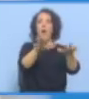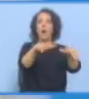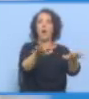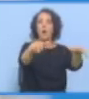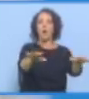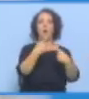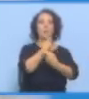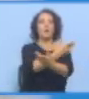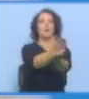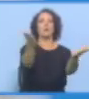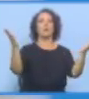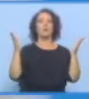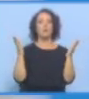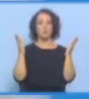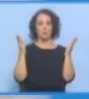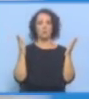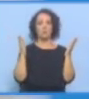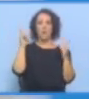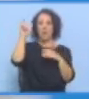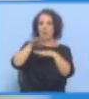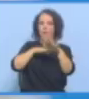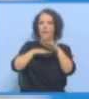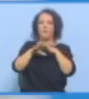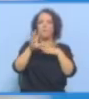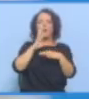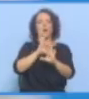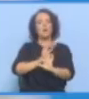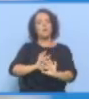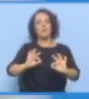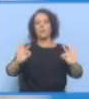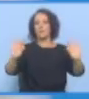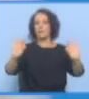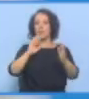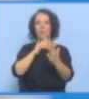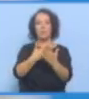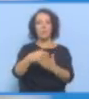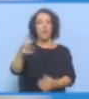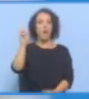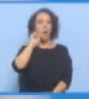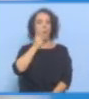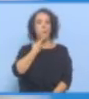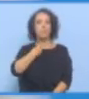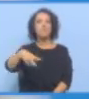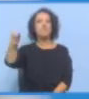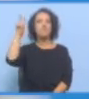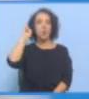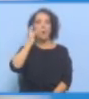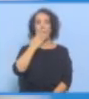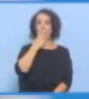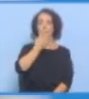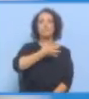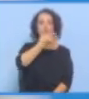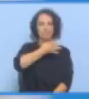assombro, diziam: tudo o que faz é admirável. Faz que os surdos ouçam e que os mudos falem.